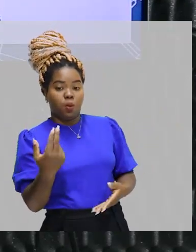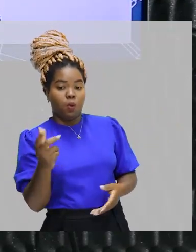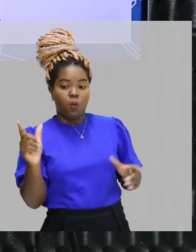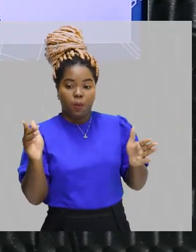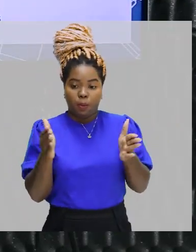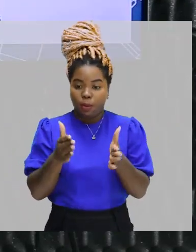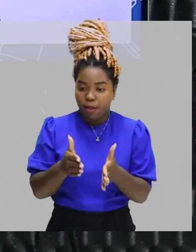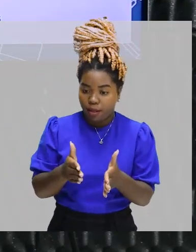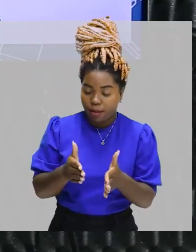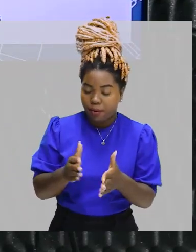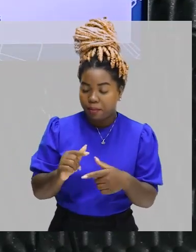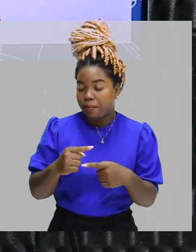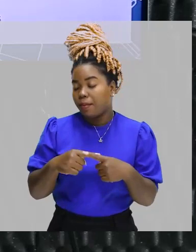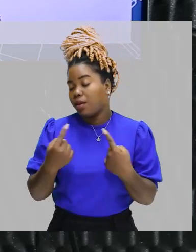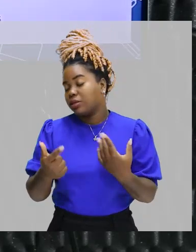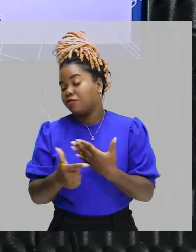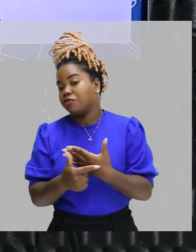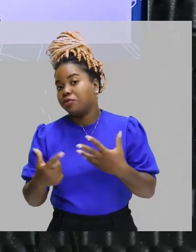mesma função,